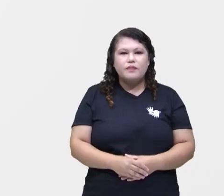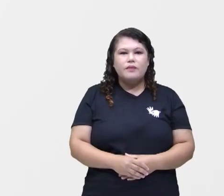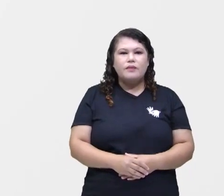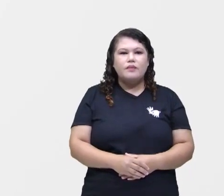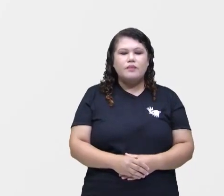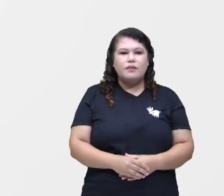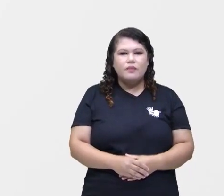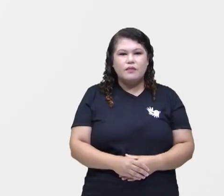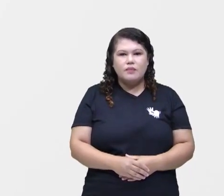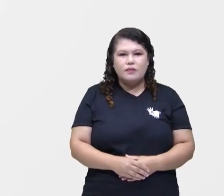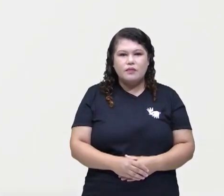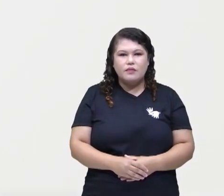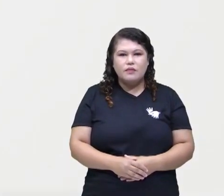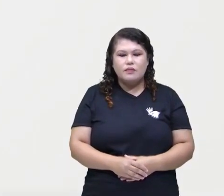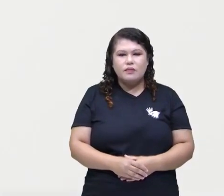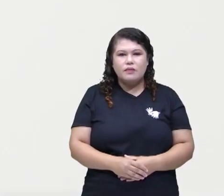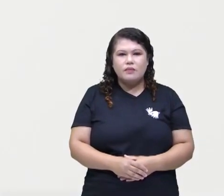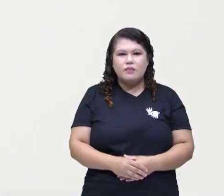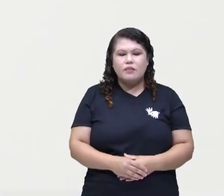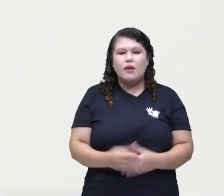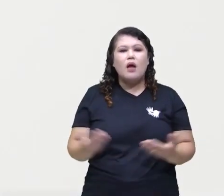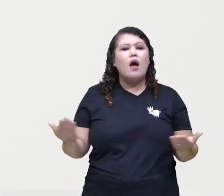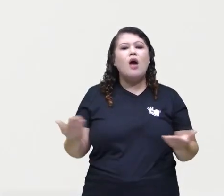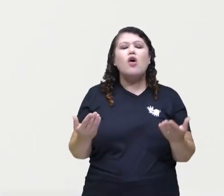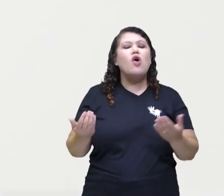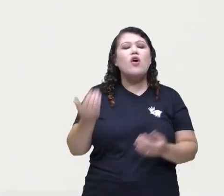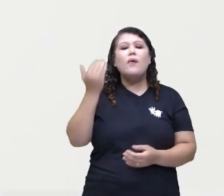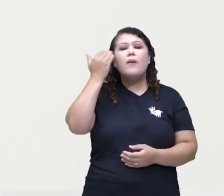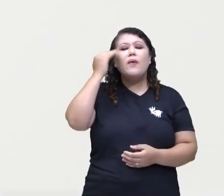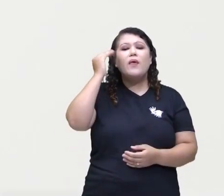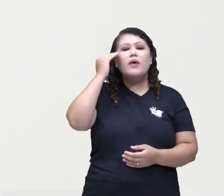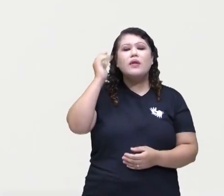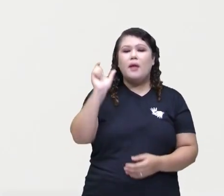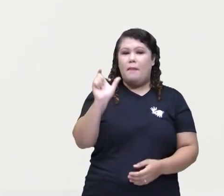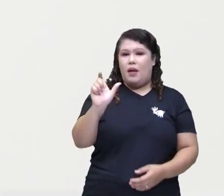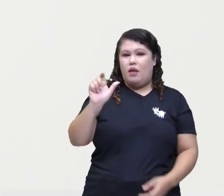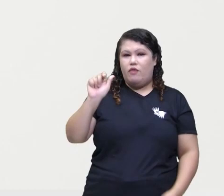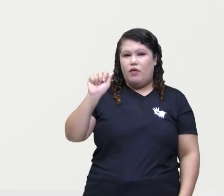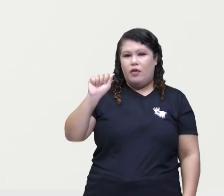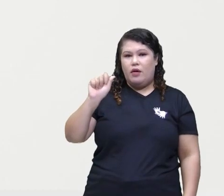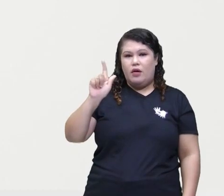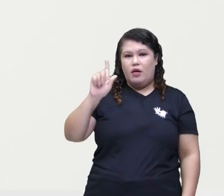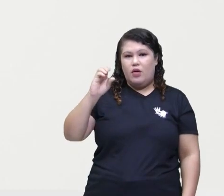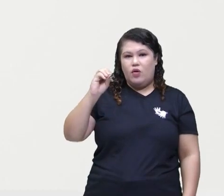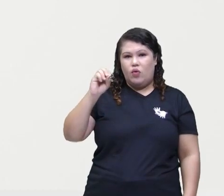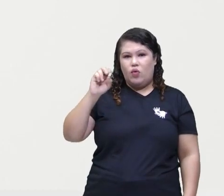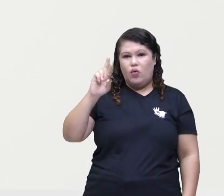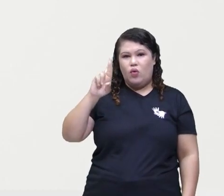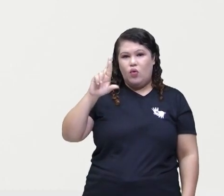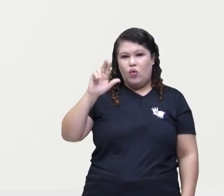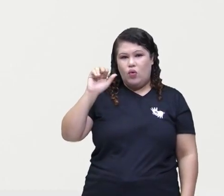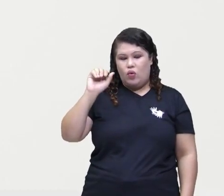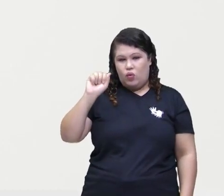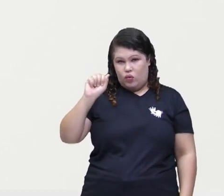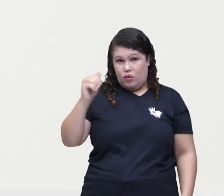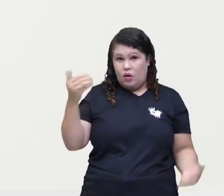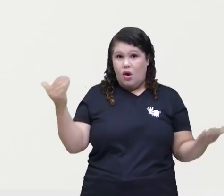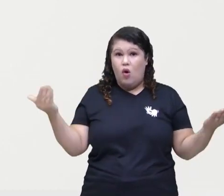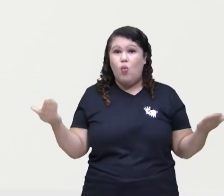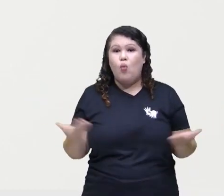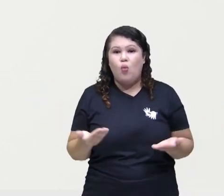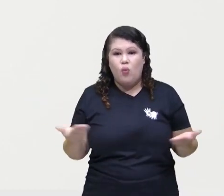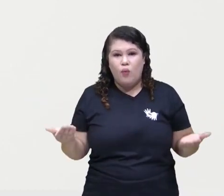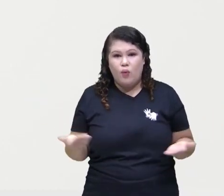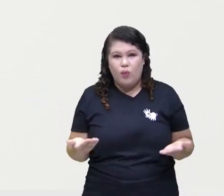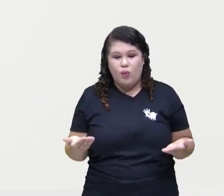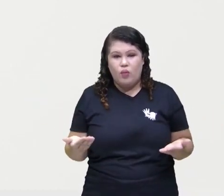lá? O que significa a palavra agora? Perceberam que eu falei agora duas